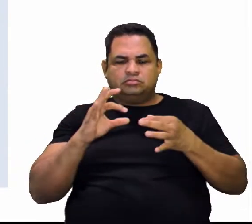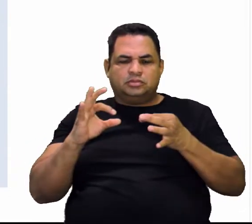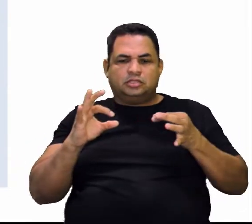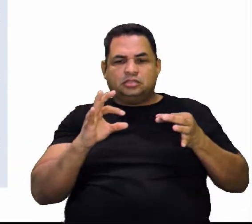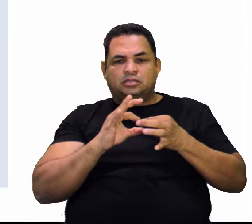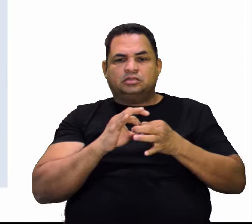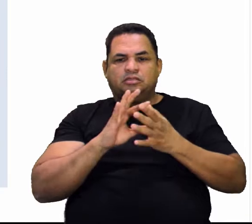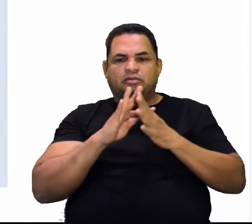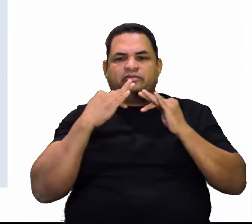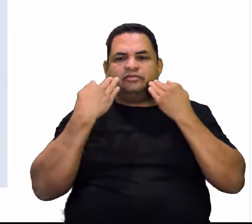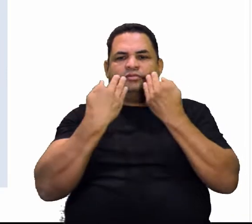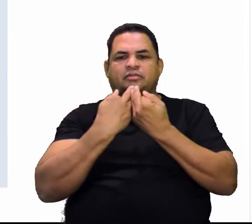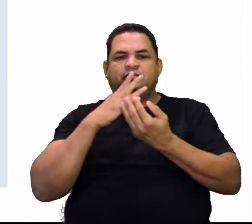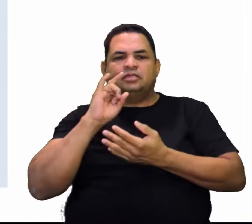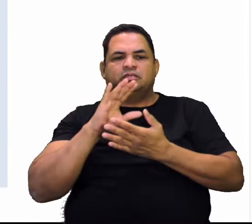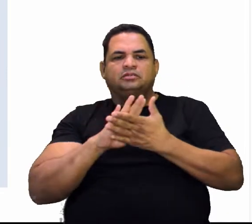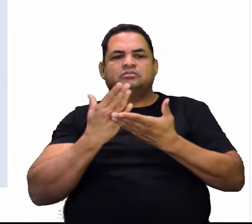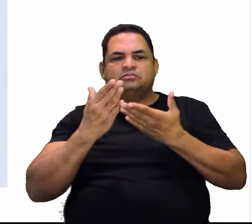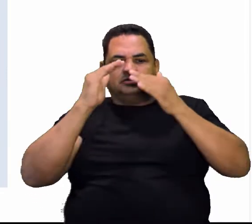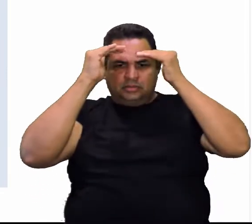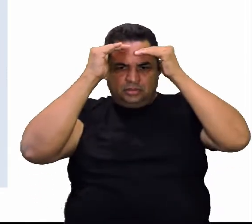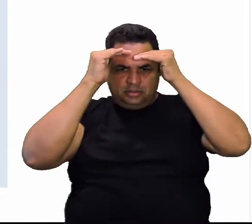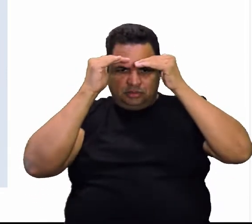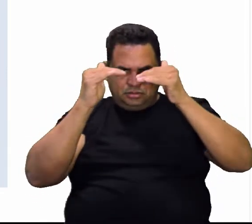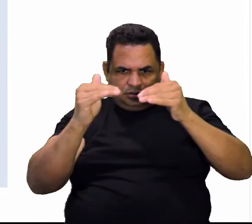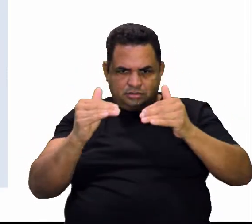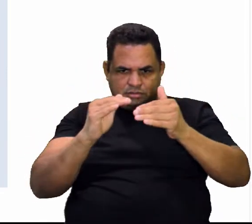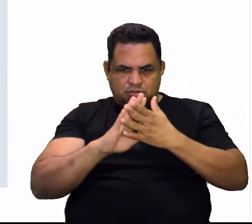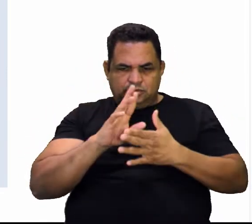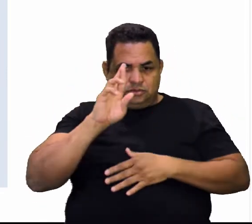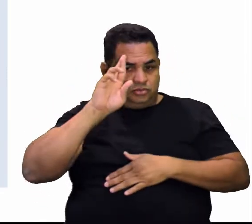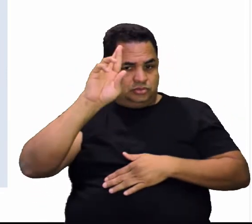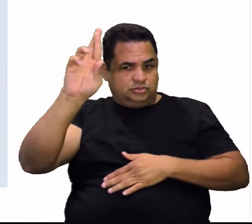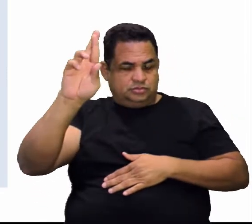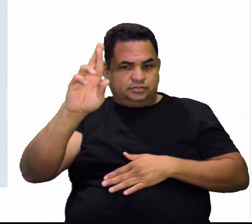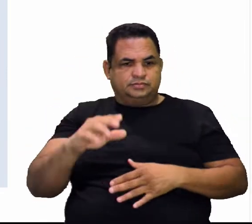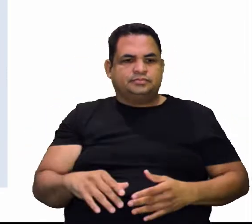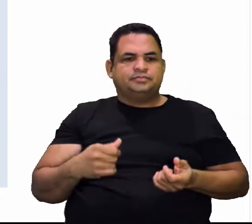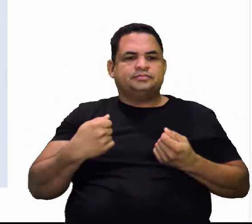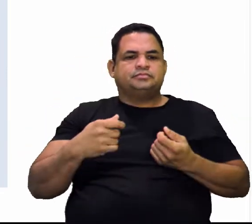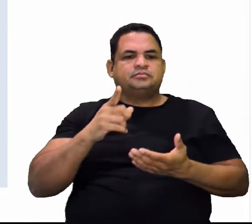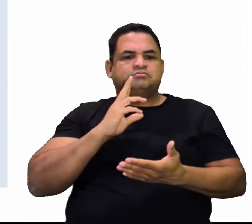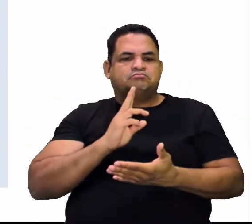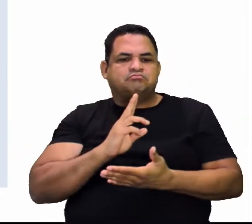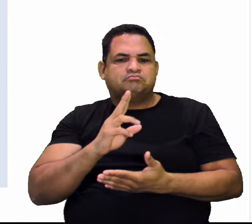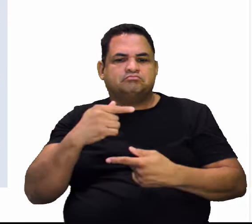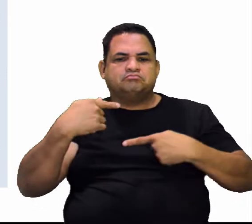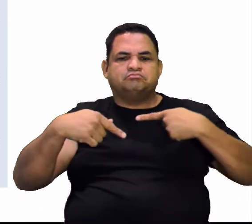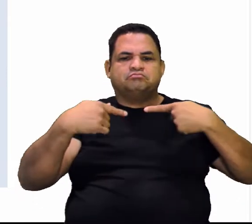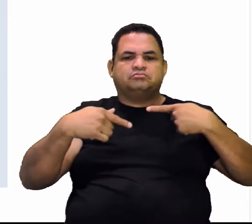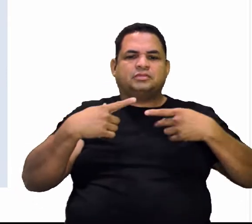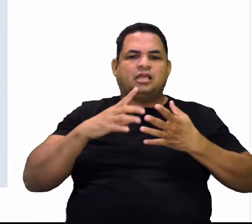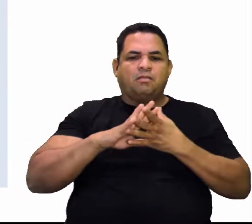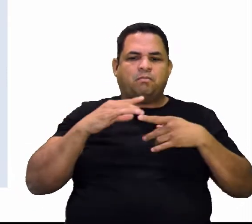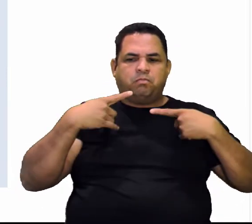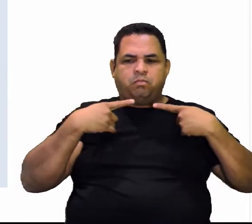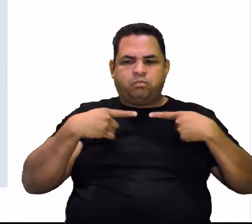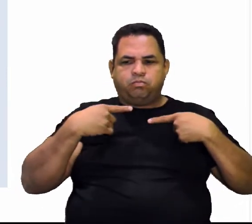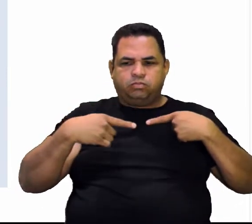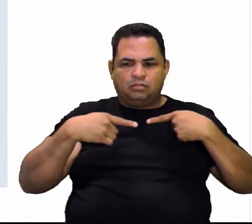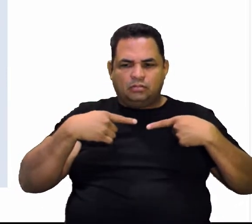família patrícia, subordinando-se ao seu patrono, devendo segui-los na política e na